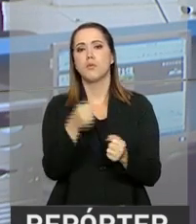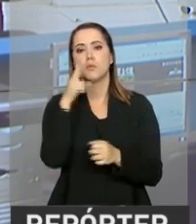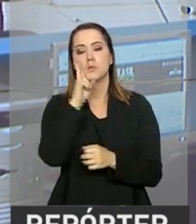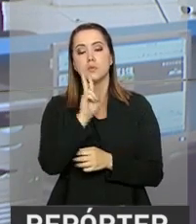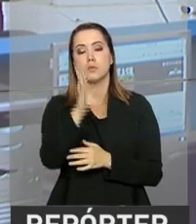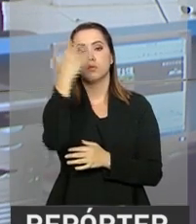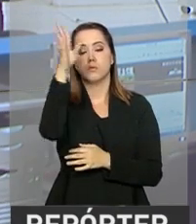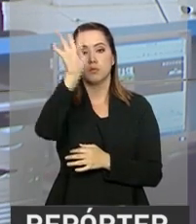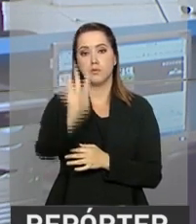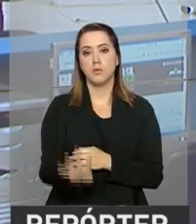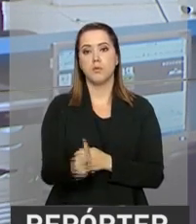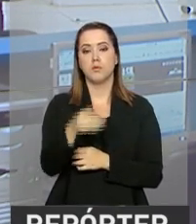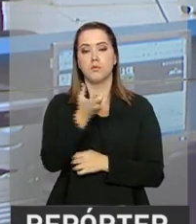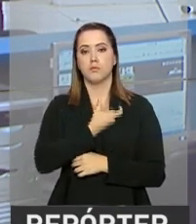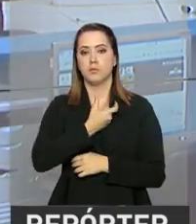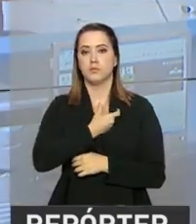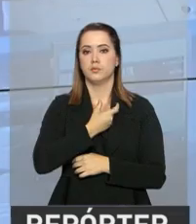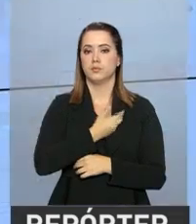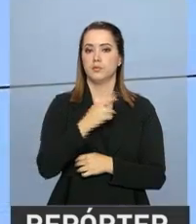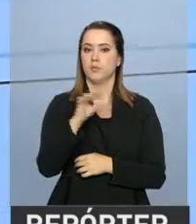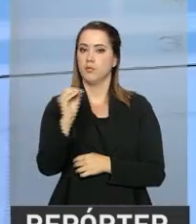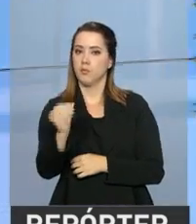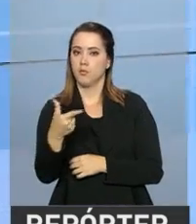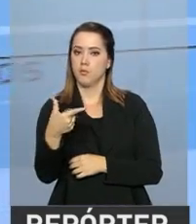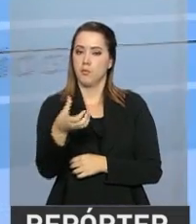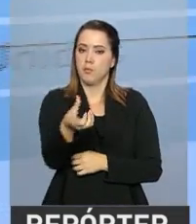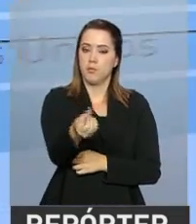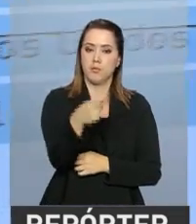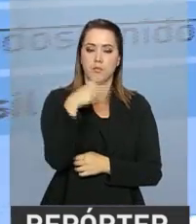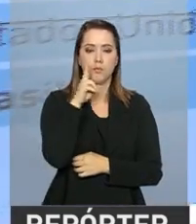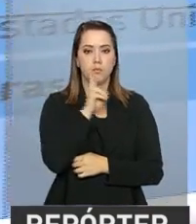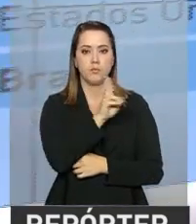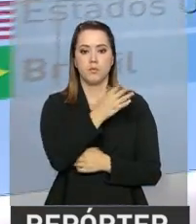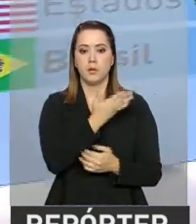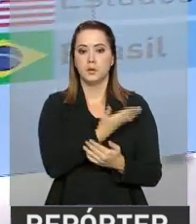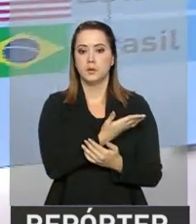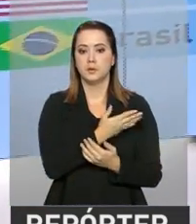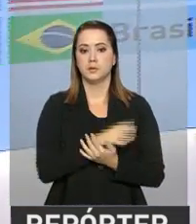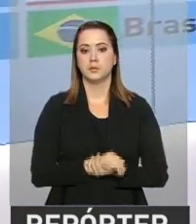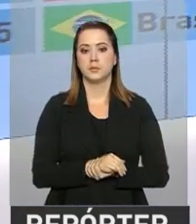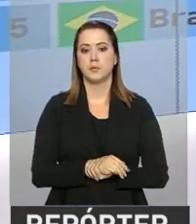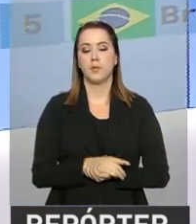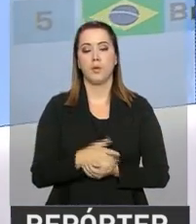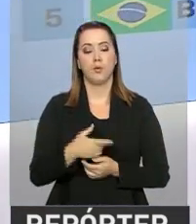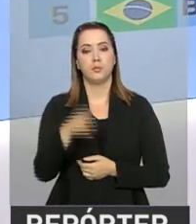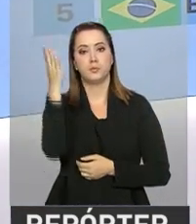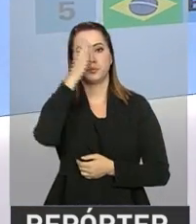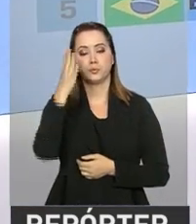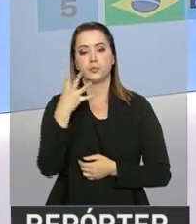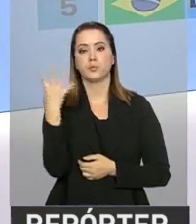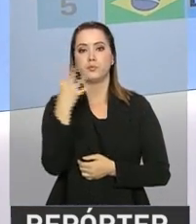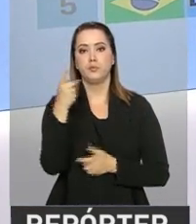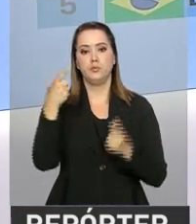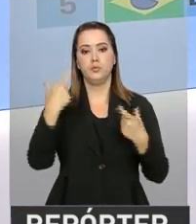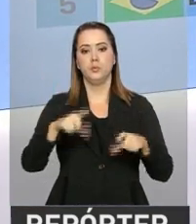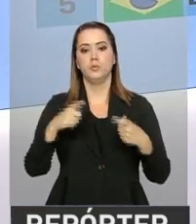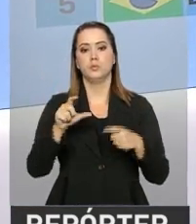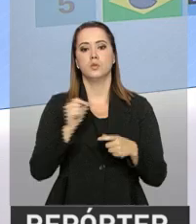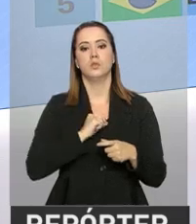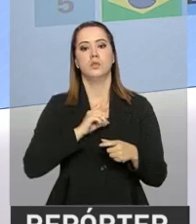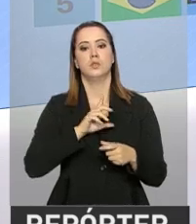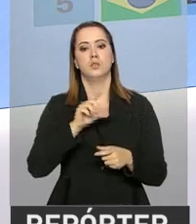de medalhas dos Jogos Paralímpicos Rio 2016? Aqui no telão, olha só. O Brasil está em 4º lugar com 3 medalhas de ouro,